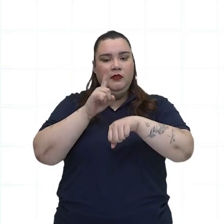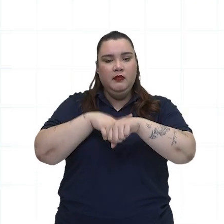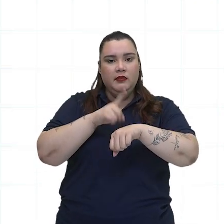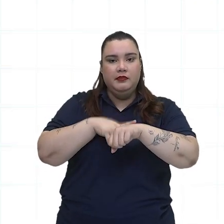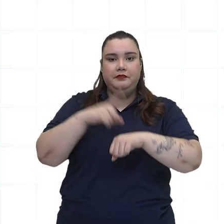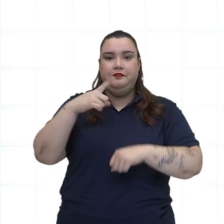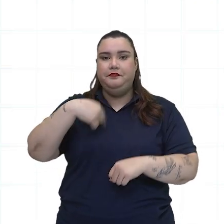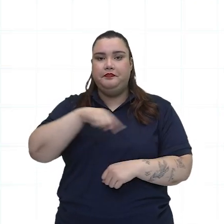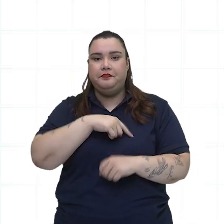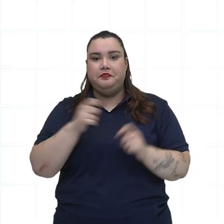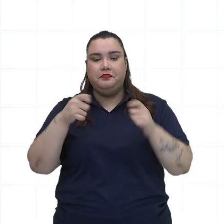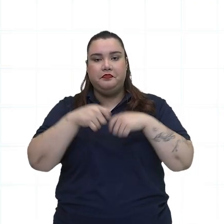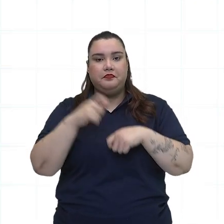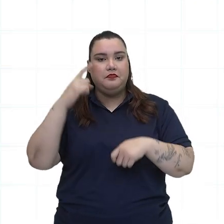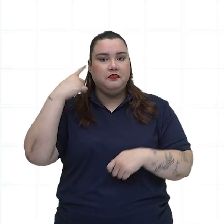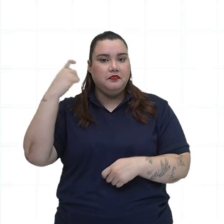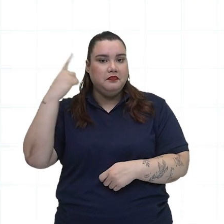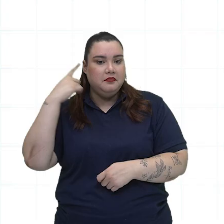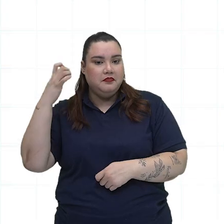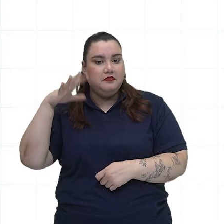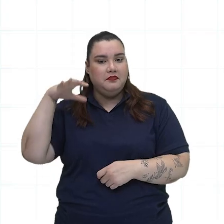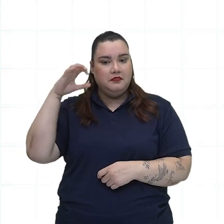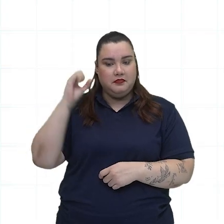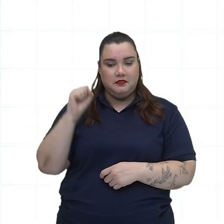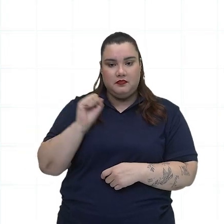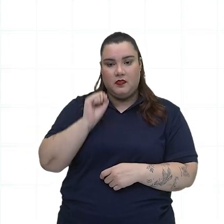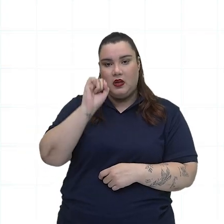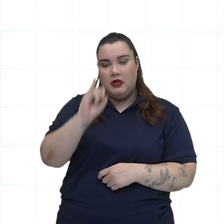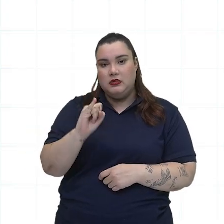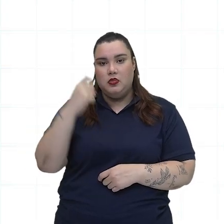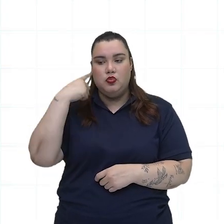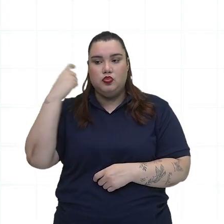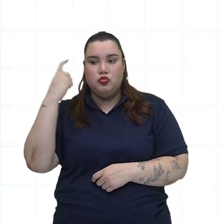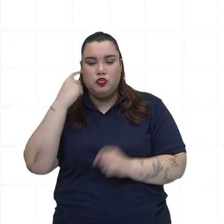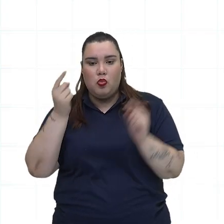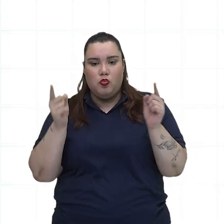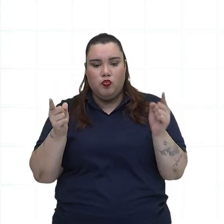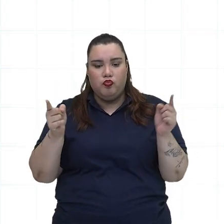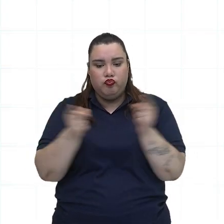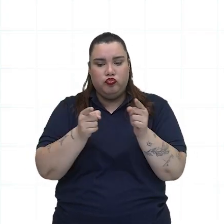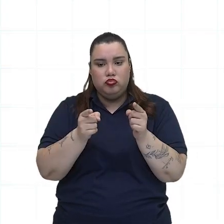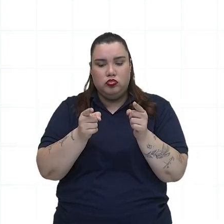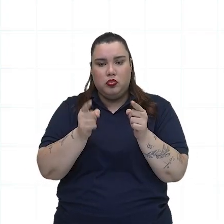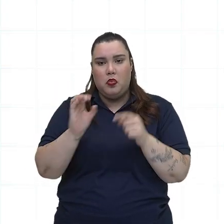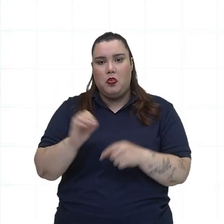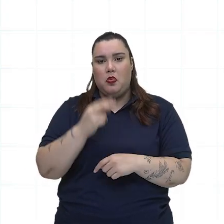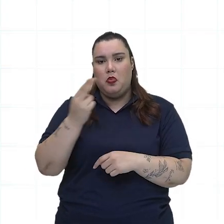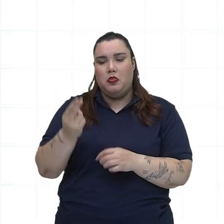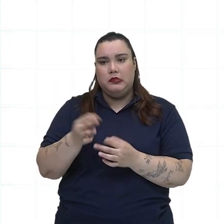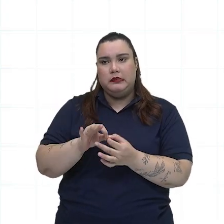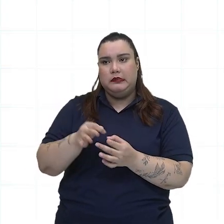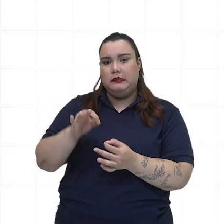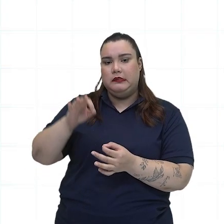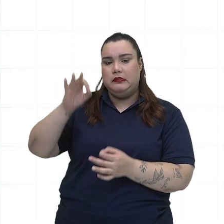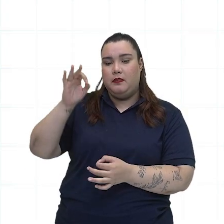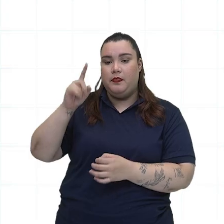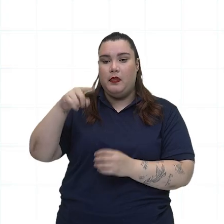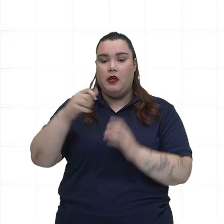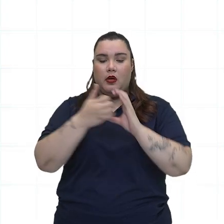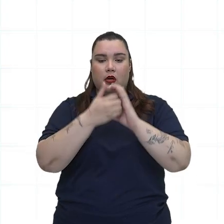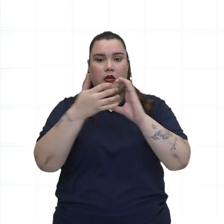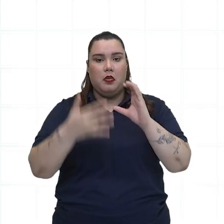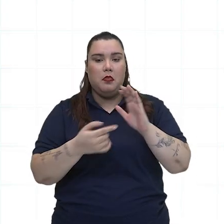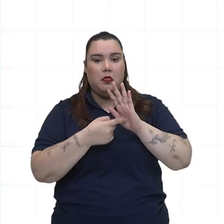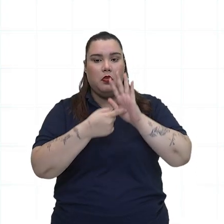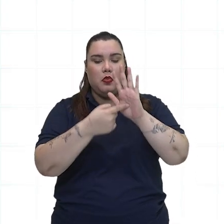som permanece em nossos ouvidos. Isto é, se o som é curto ou longo. É a característica